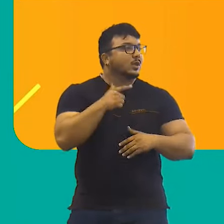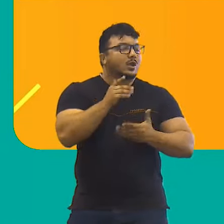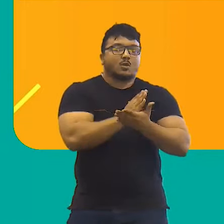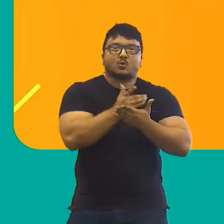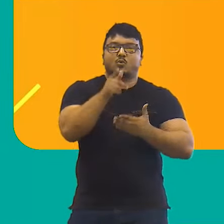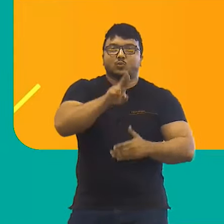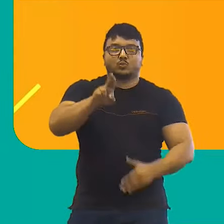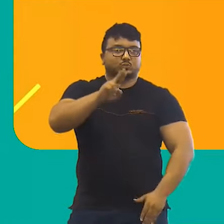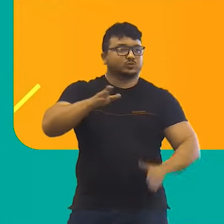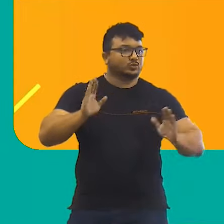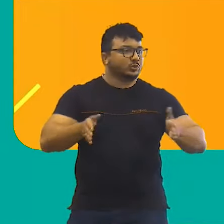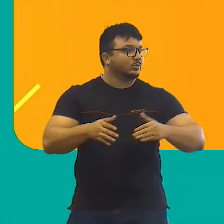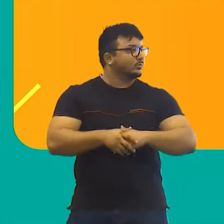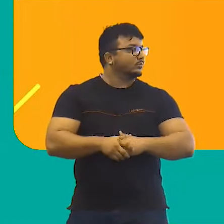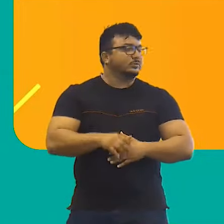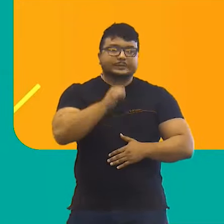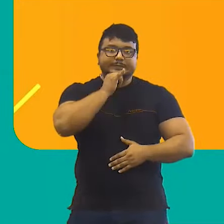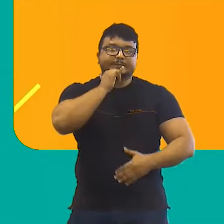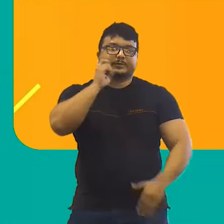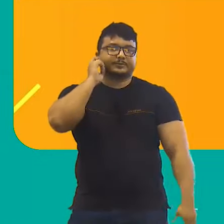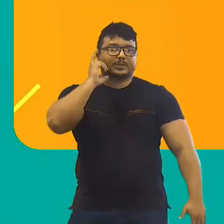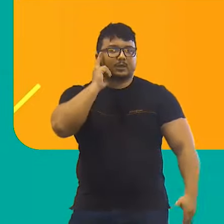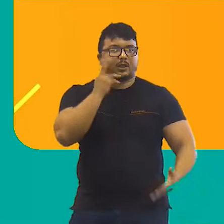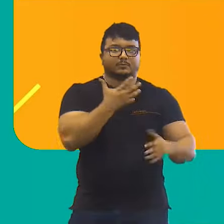em uso, que é o do celular.